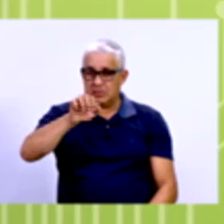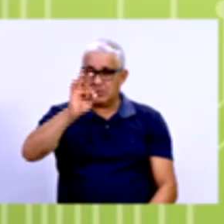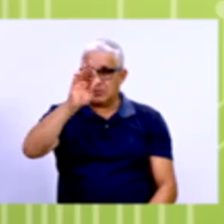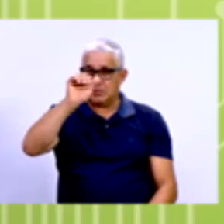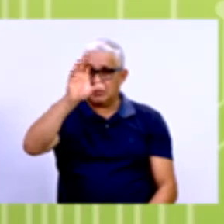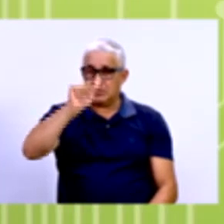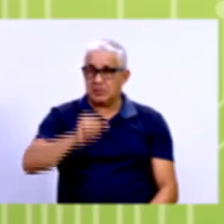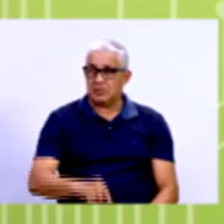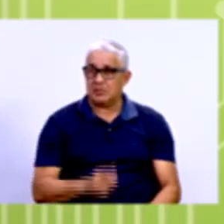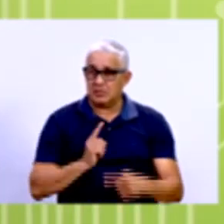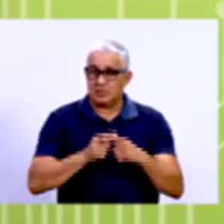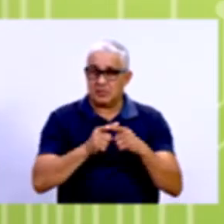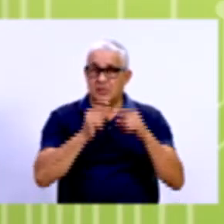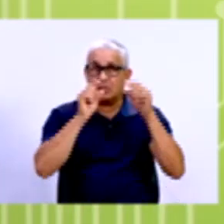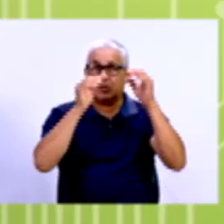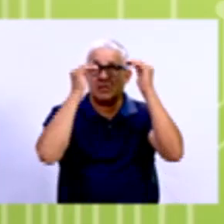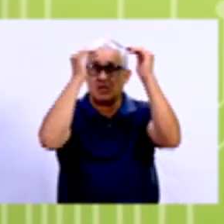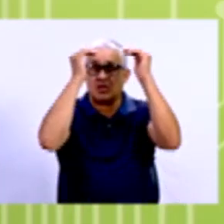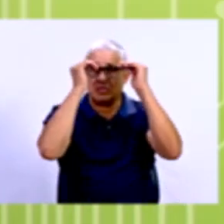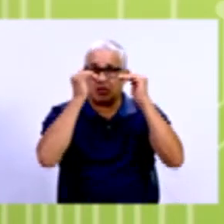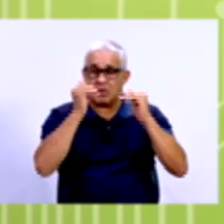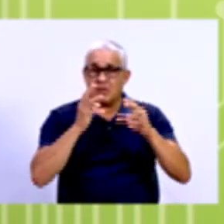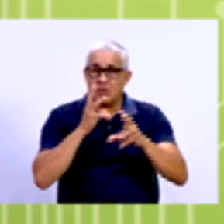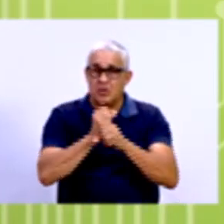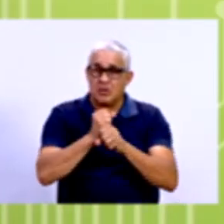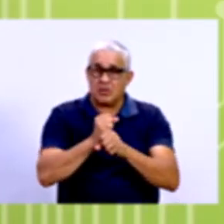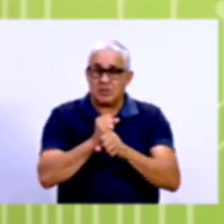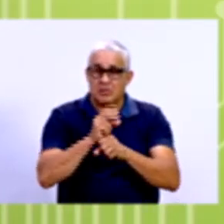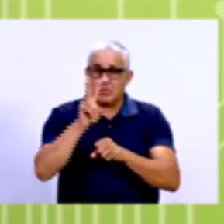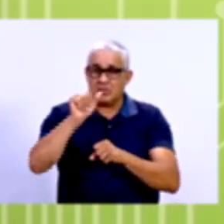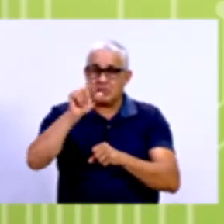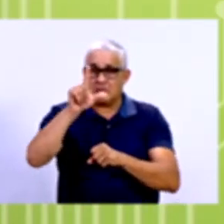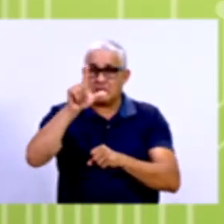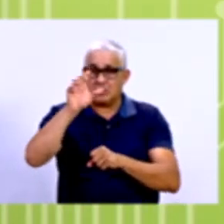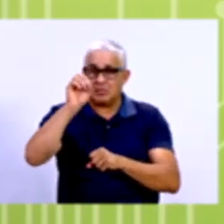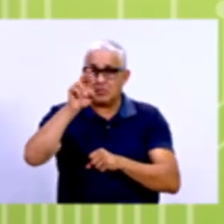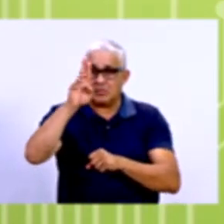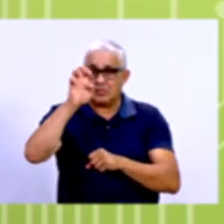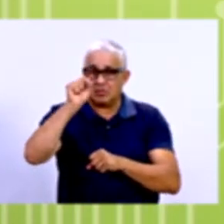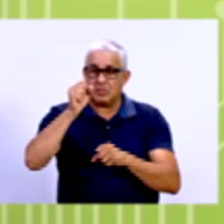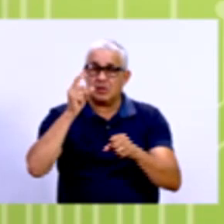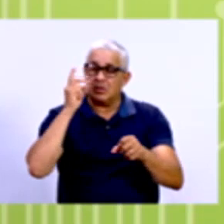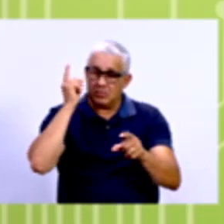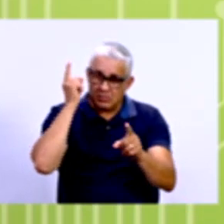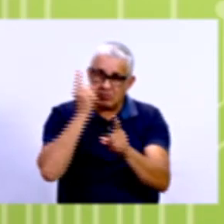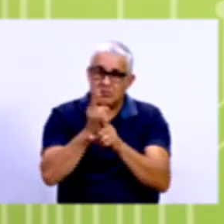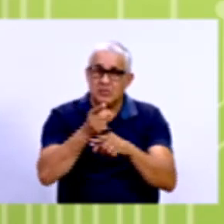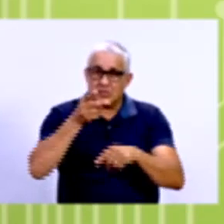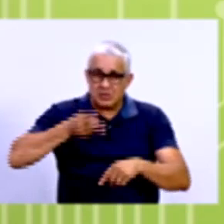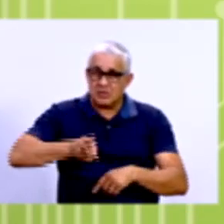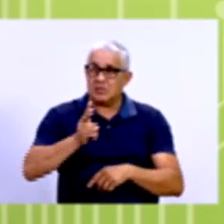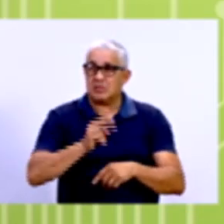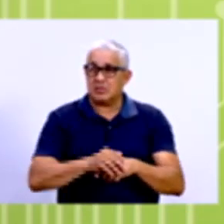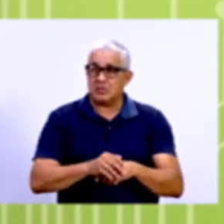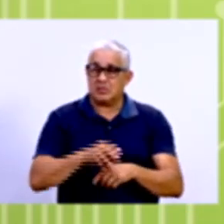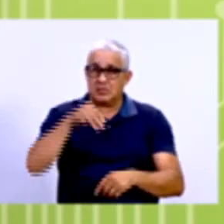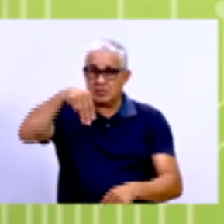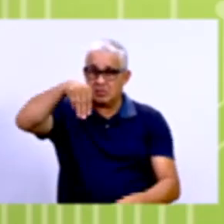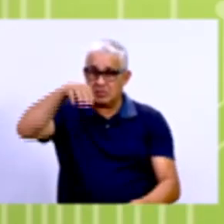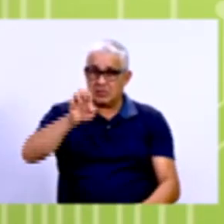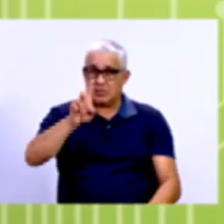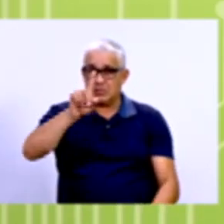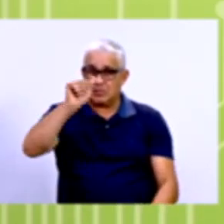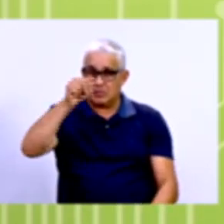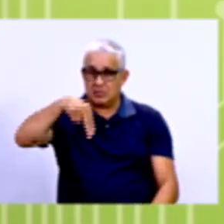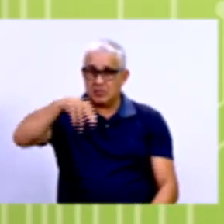independente em que ordem que tiver, a soma dos valores vai dar o mesmo resultado. Mas no caso da mediana, não. Os números precisam estar